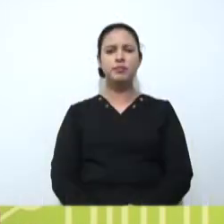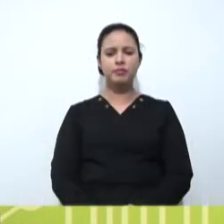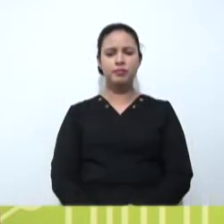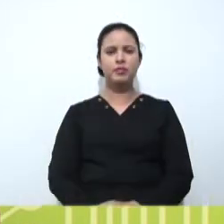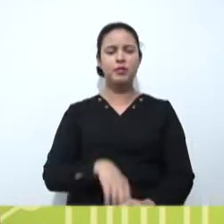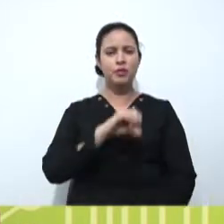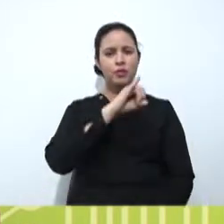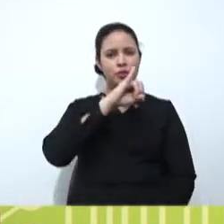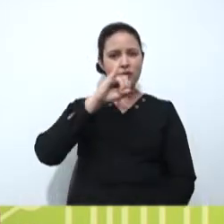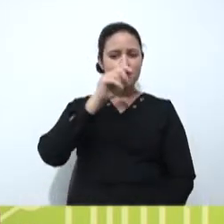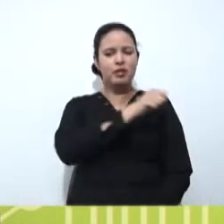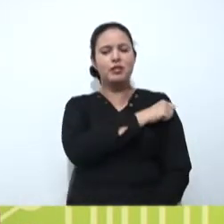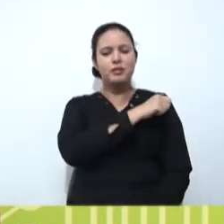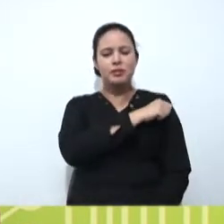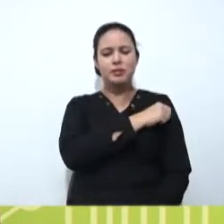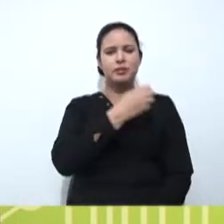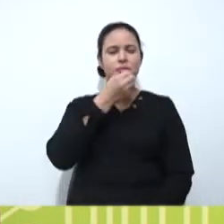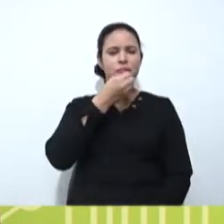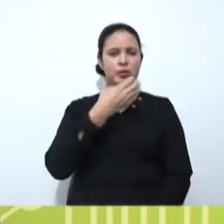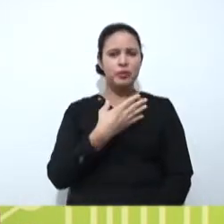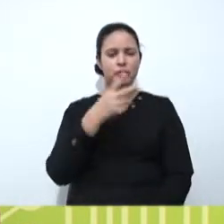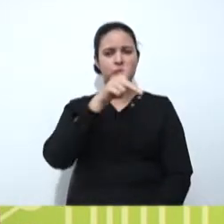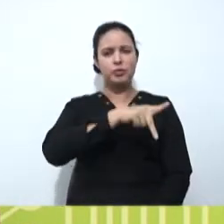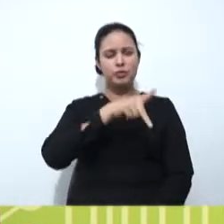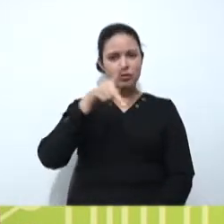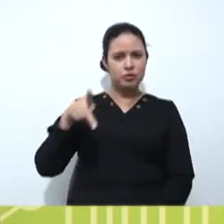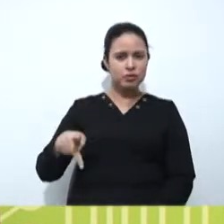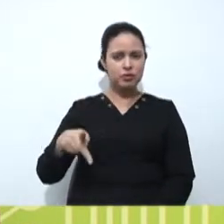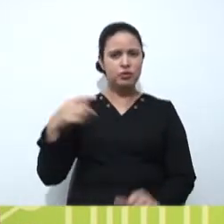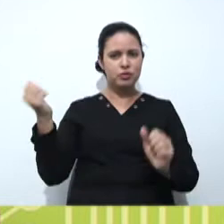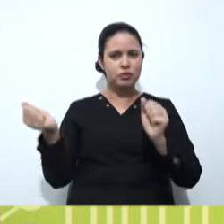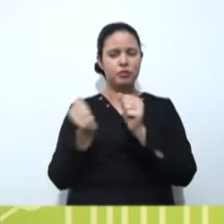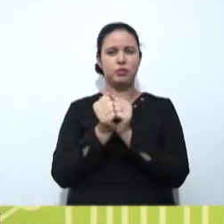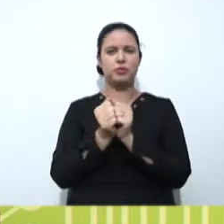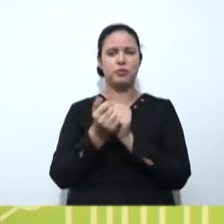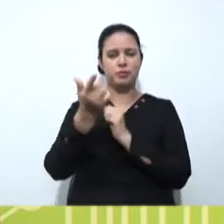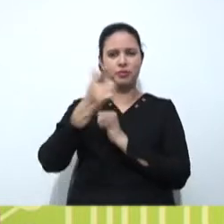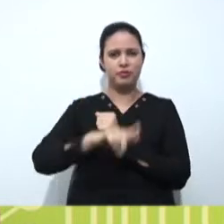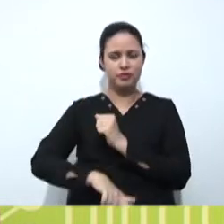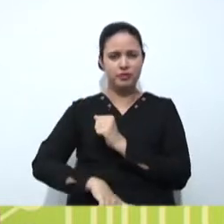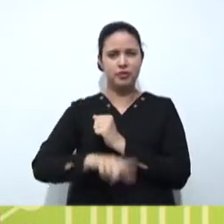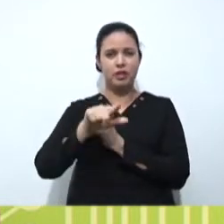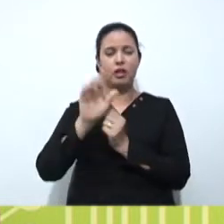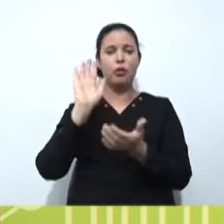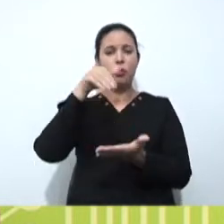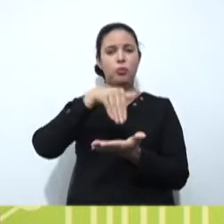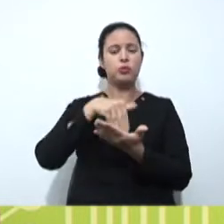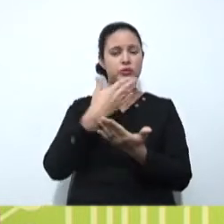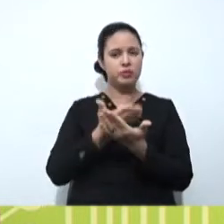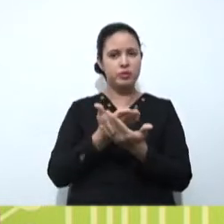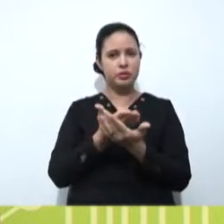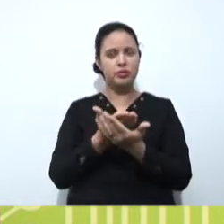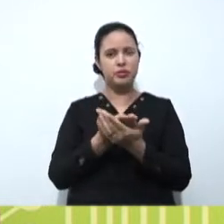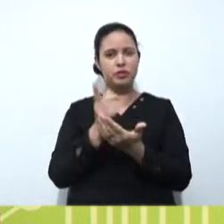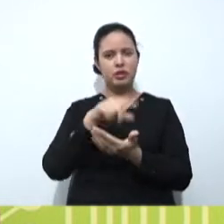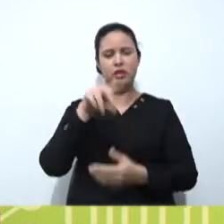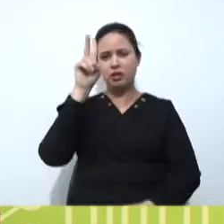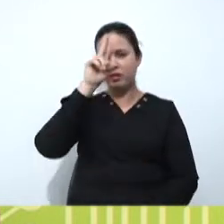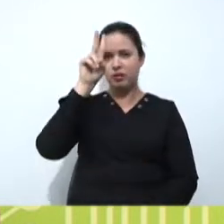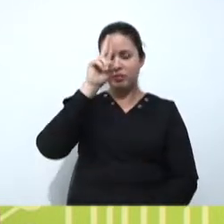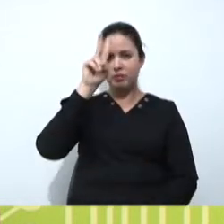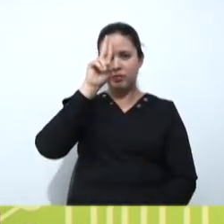Olá, alunos, olá, alunas, olá, professores. Estamos aqui de novo na nossa última aula, aula de